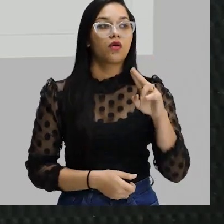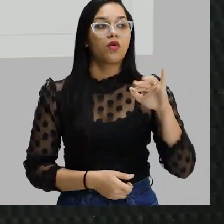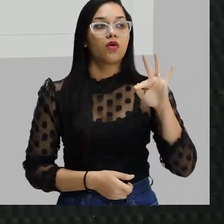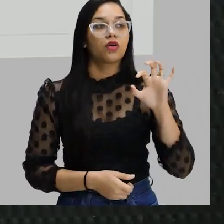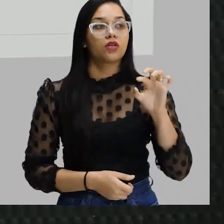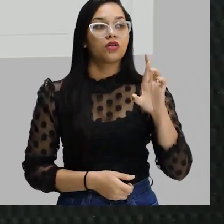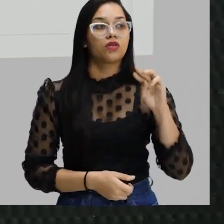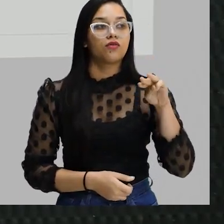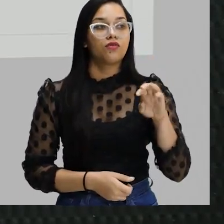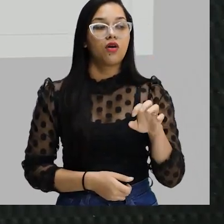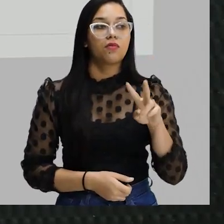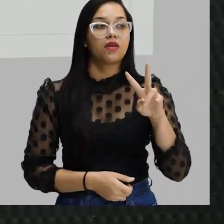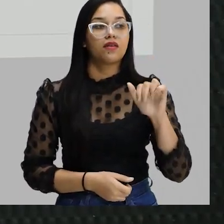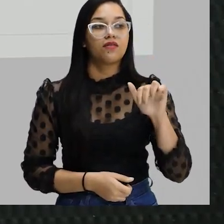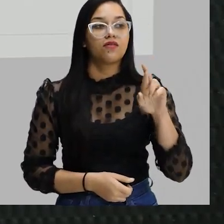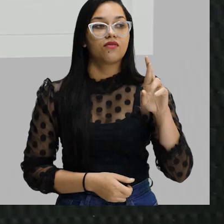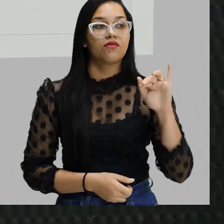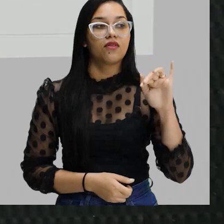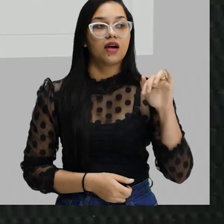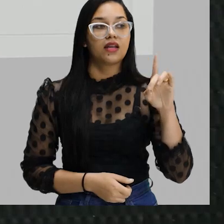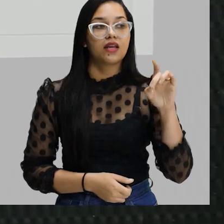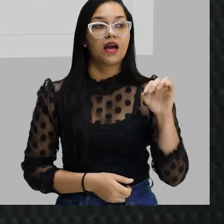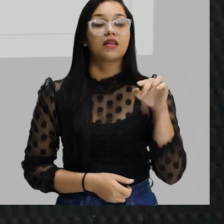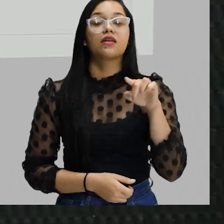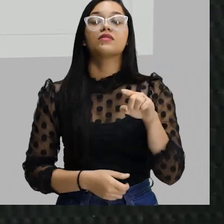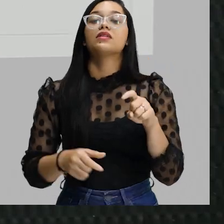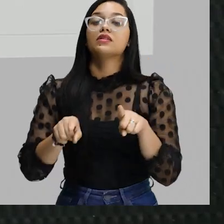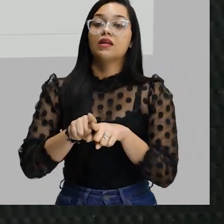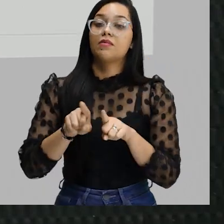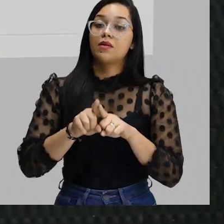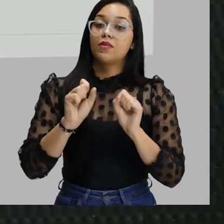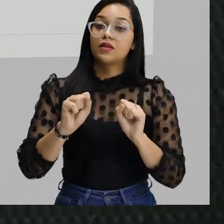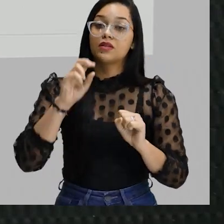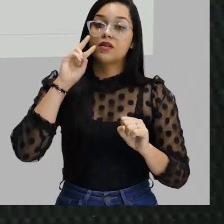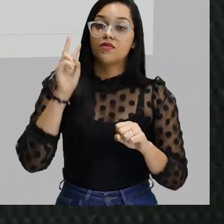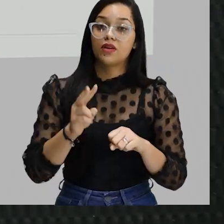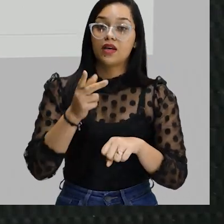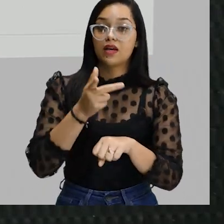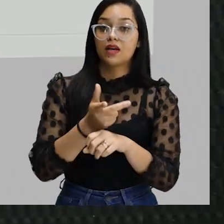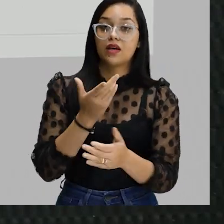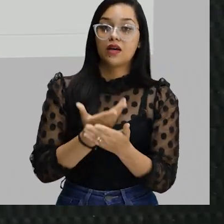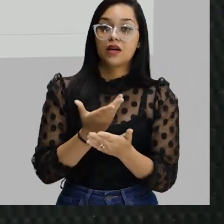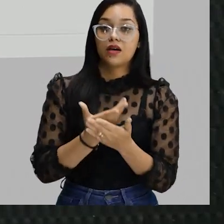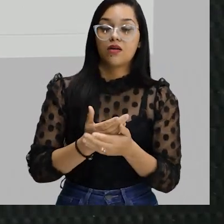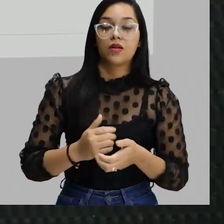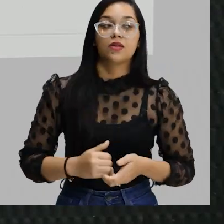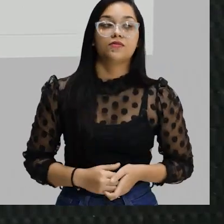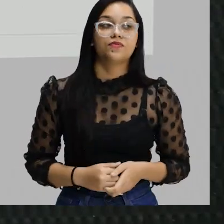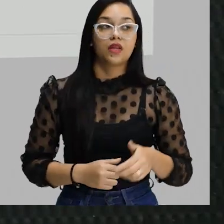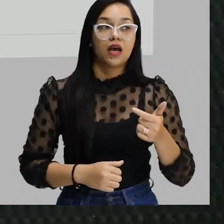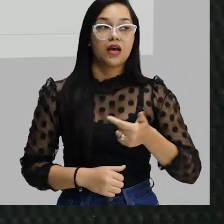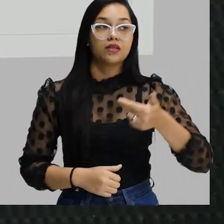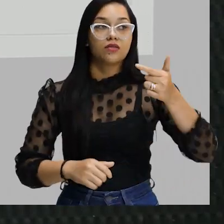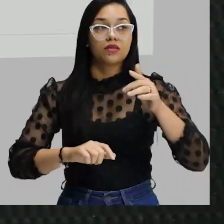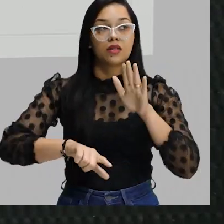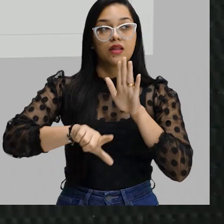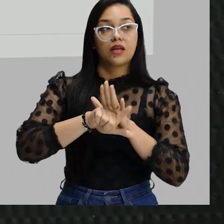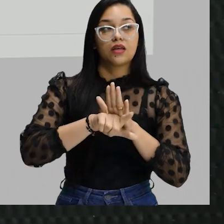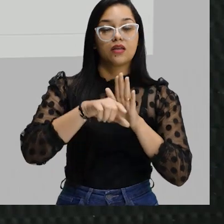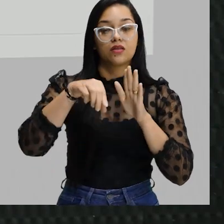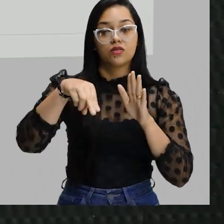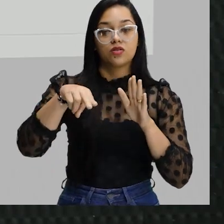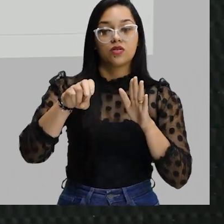uniformemente variado, certo? E que você também assista a aula sobre a segunda lei de Newton,